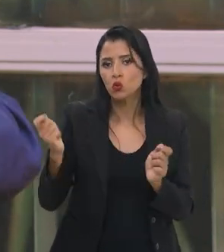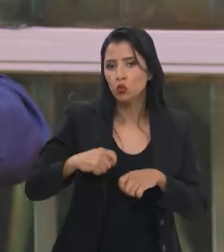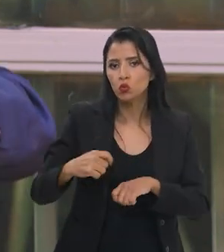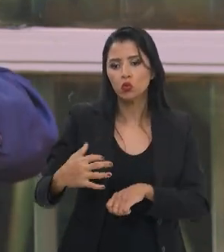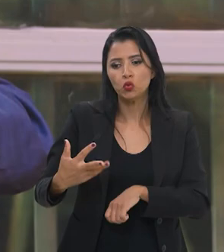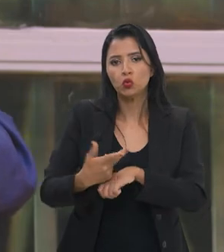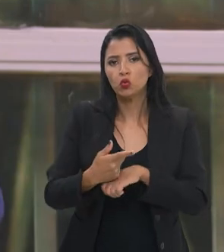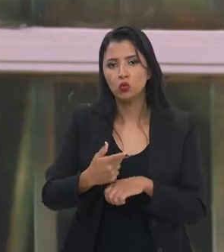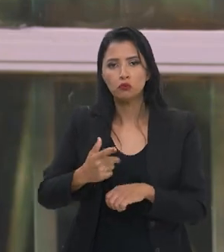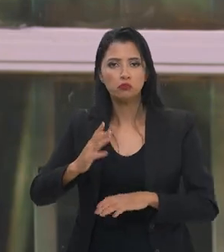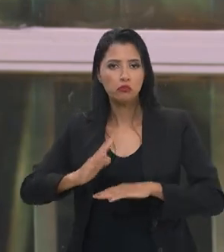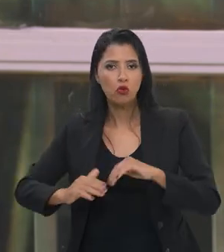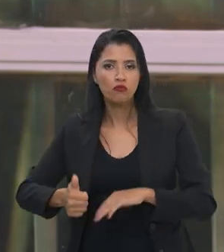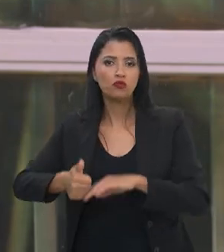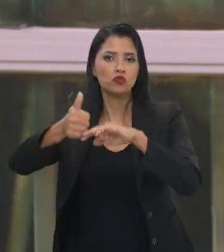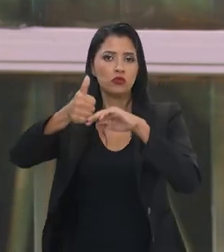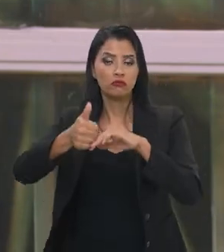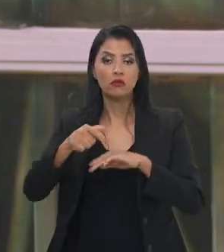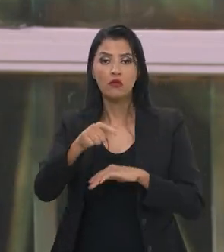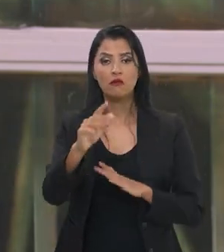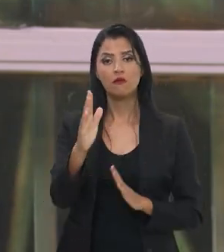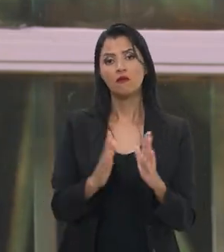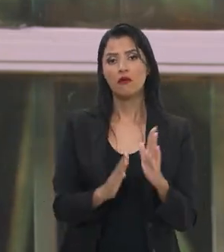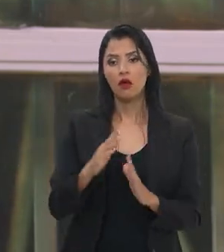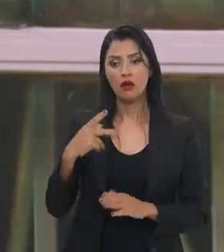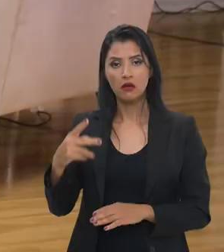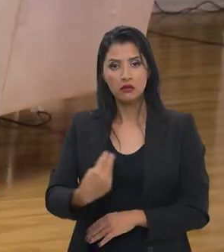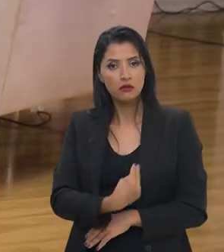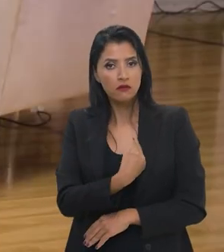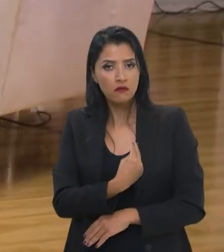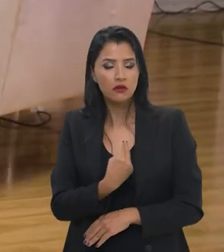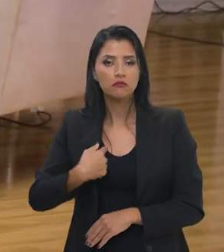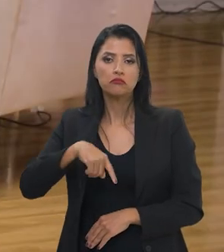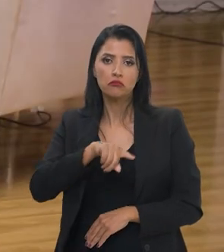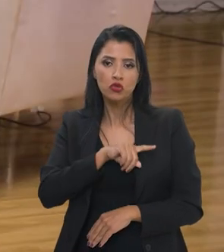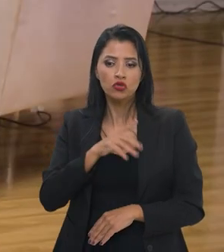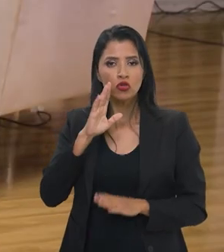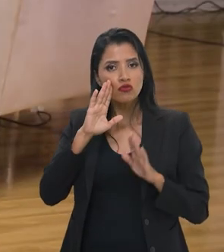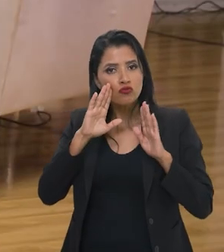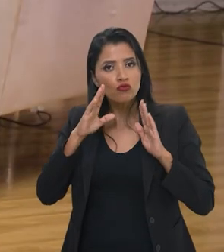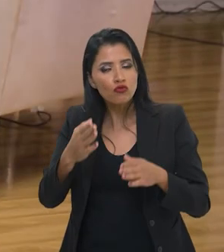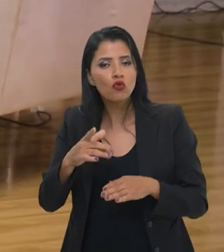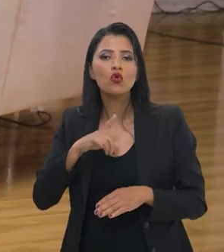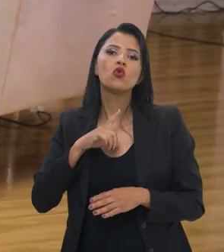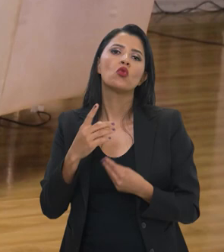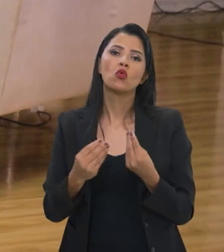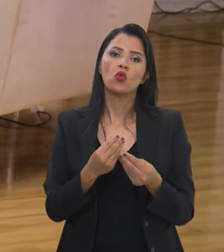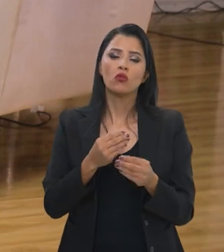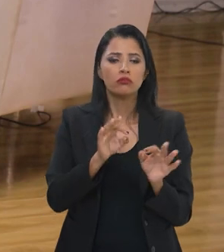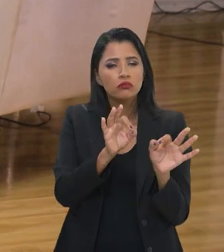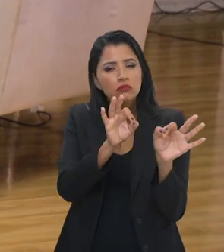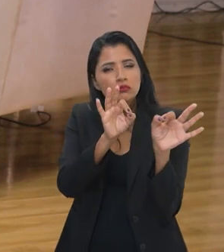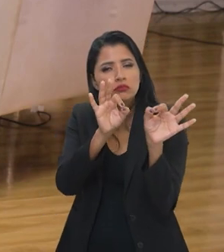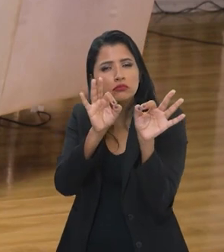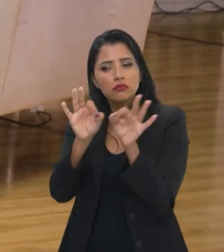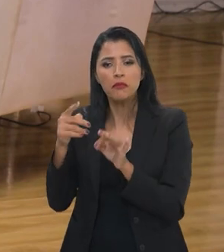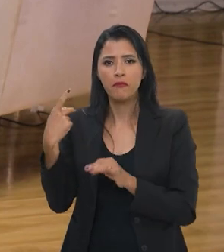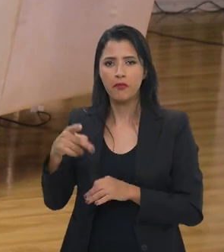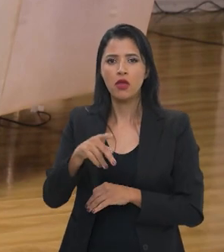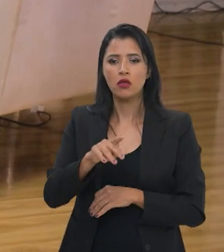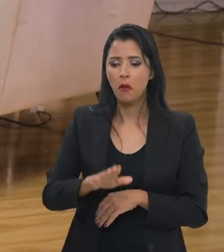qualificação é a fase da vida que ali dizer assim a gente dá uma importante é